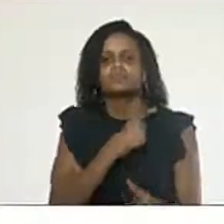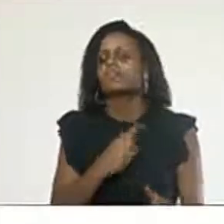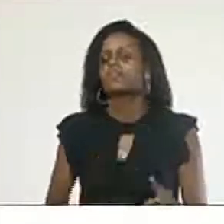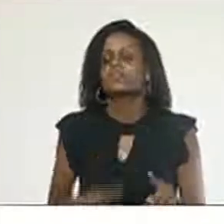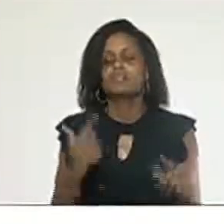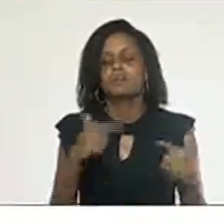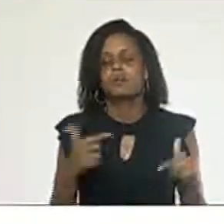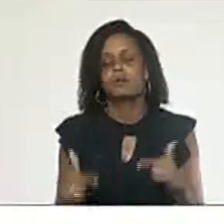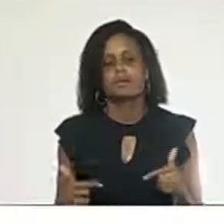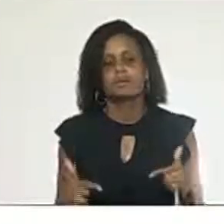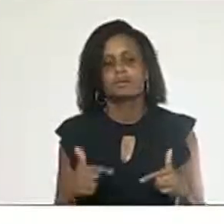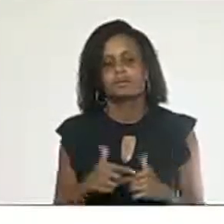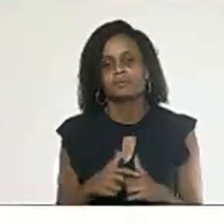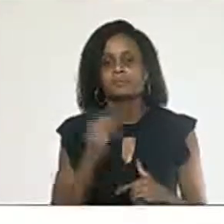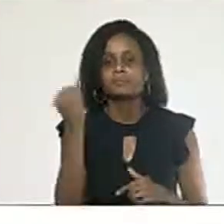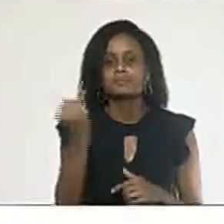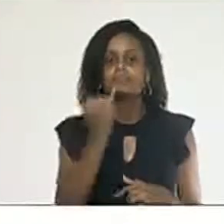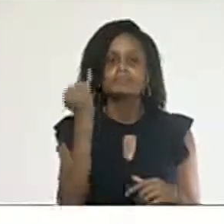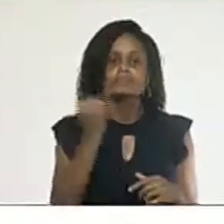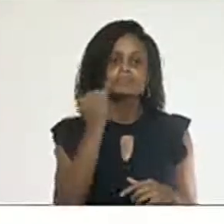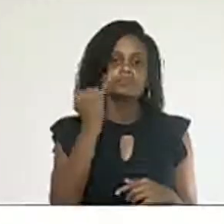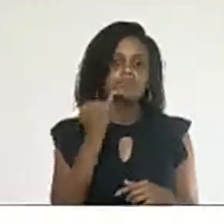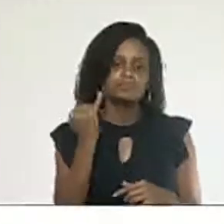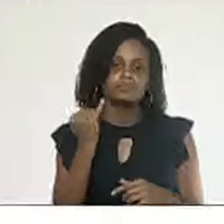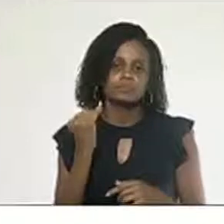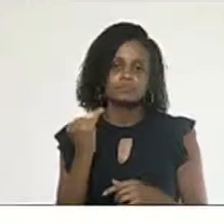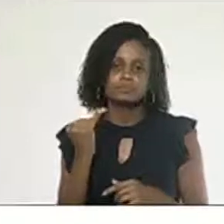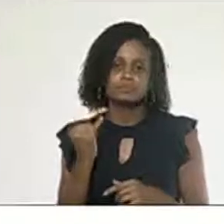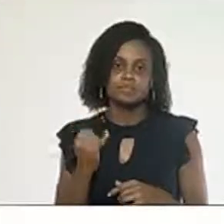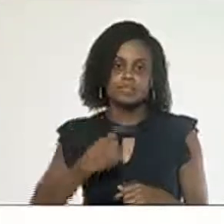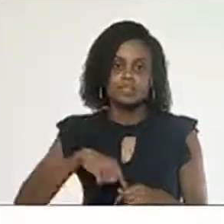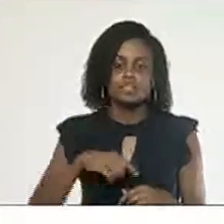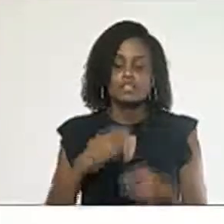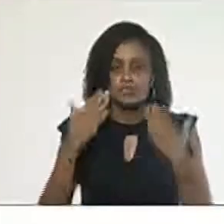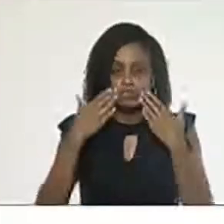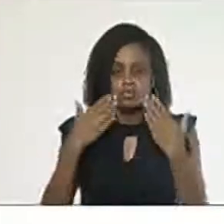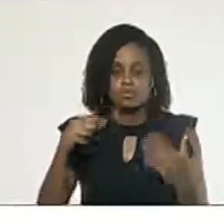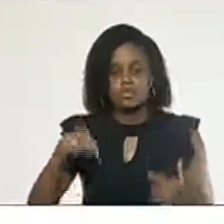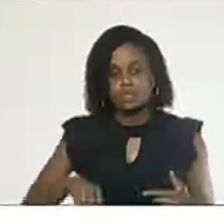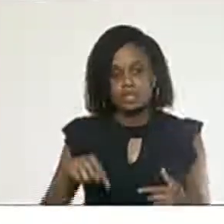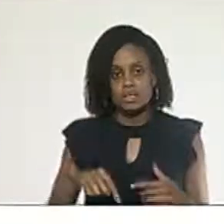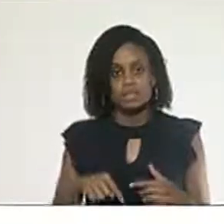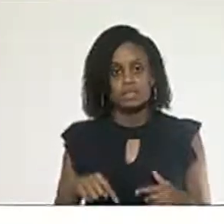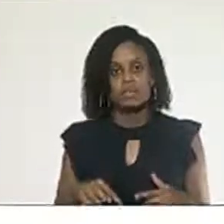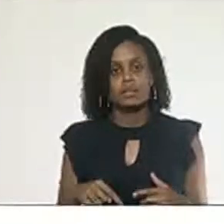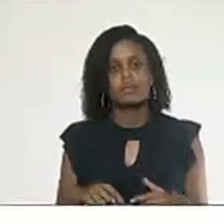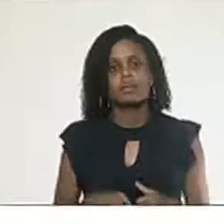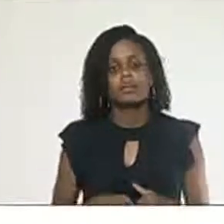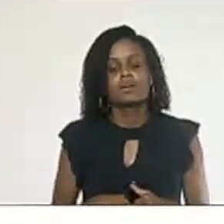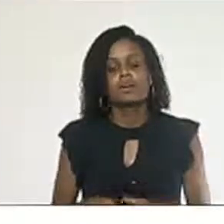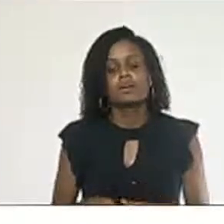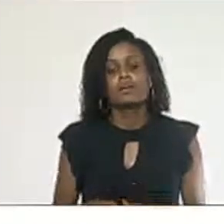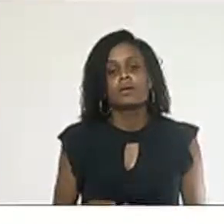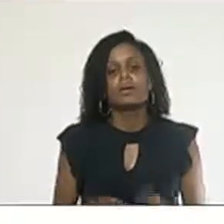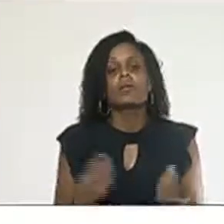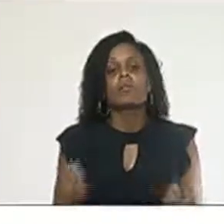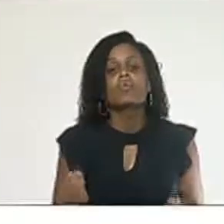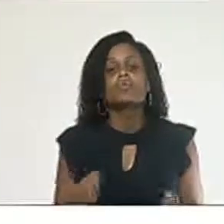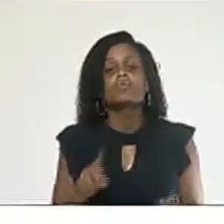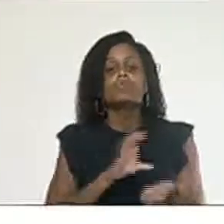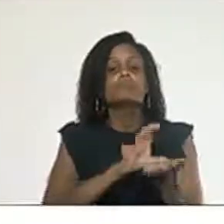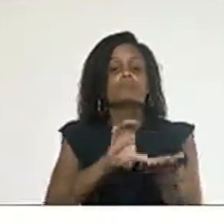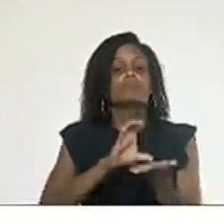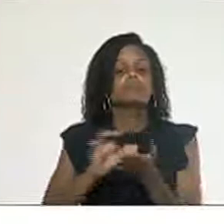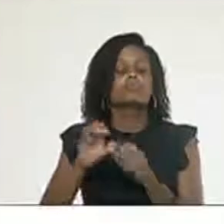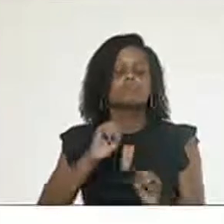presidência. É importante, senhor presidente, a gente trazer aqui o quanto que o investimento